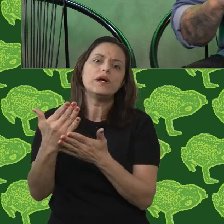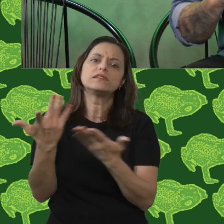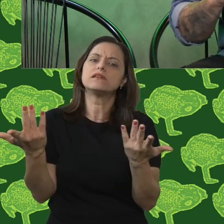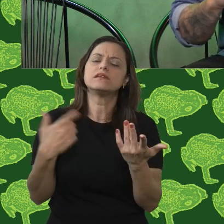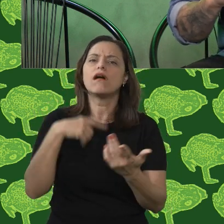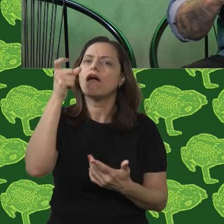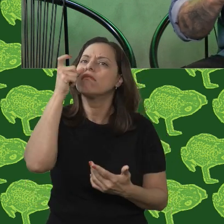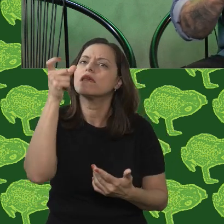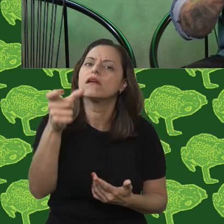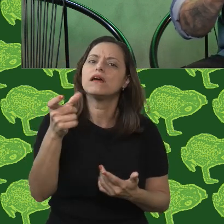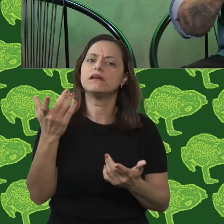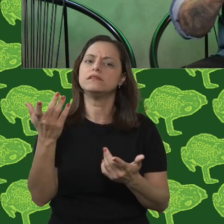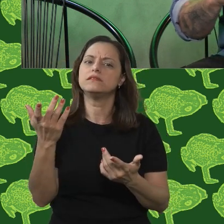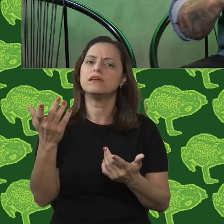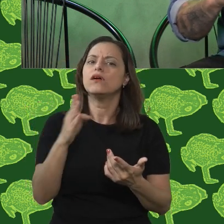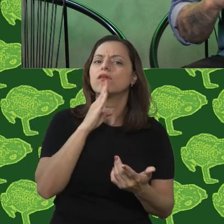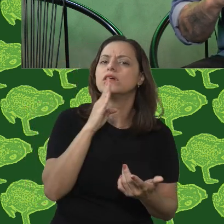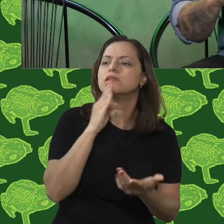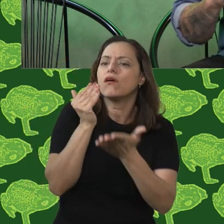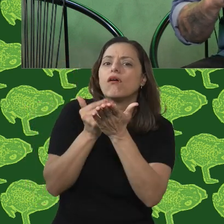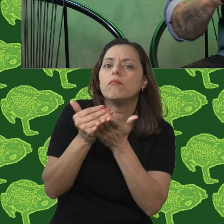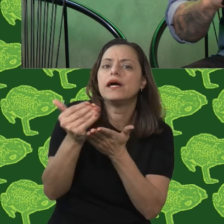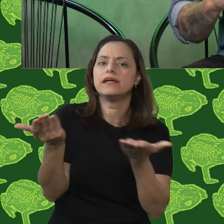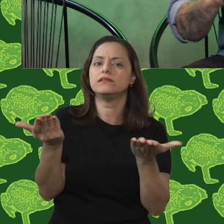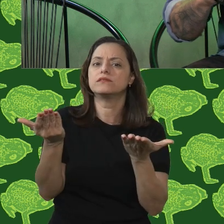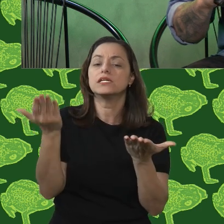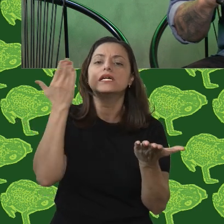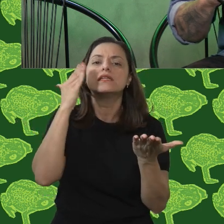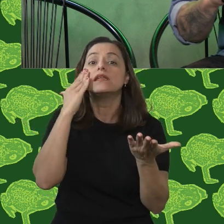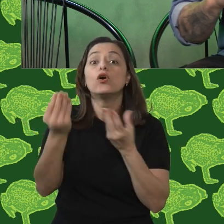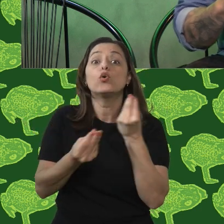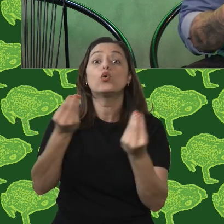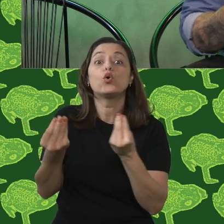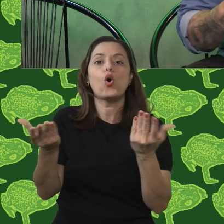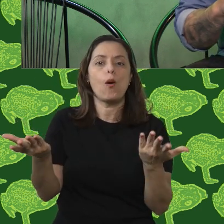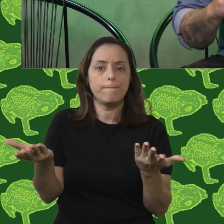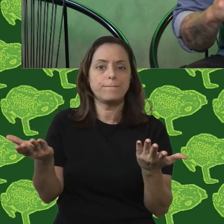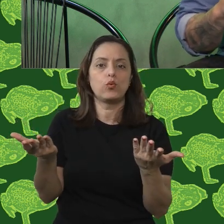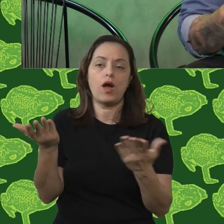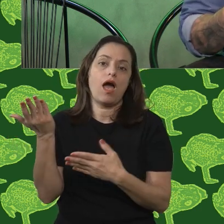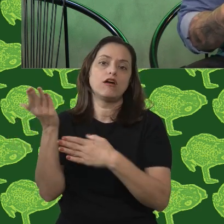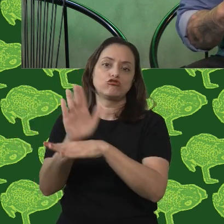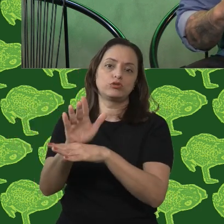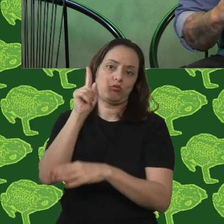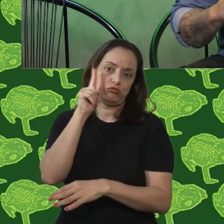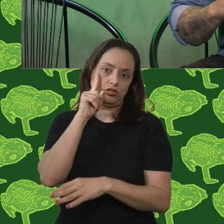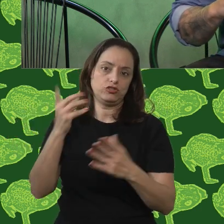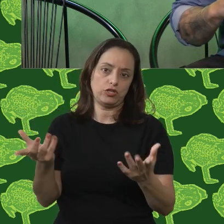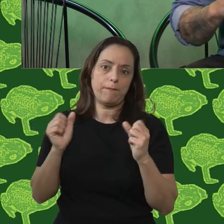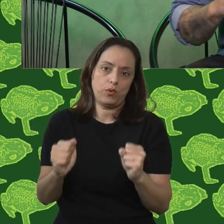conhecendo agora e querendo saber de uma parte inicial mesmo, como que ela, no dia a dia, pode colaborar. Então, eu queria que você